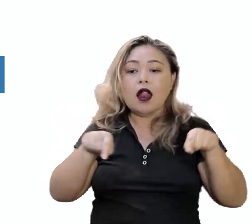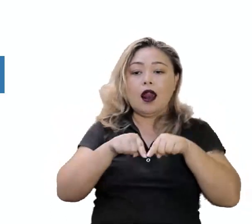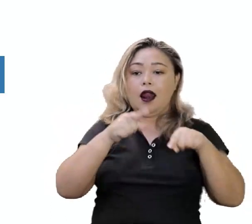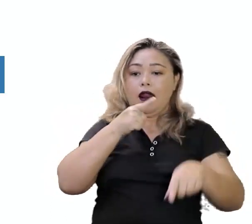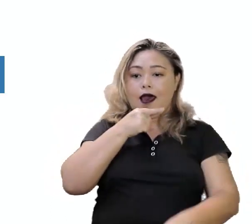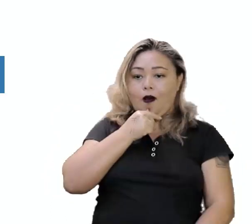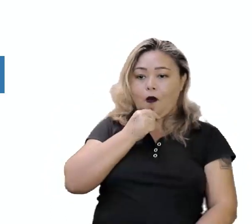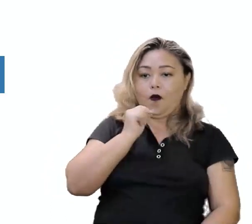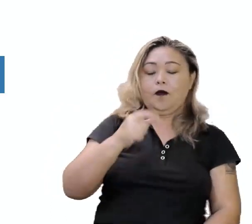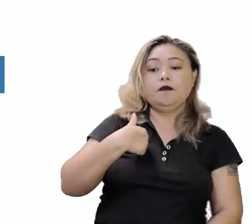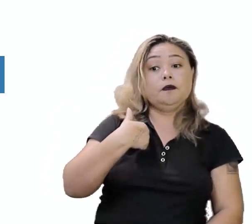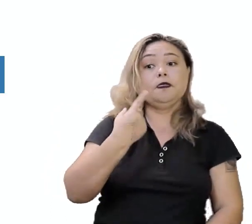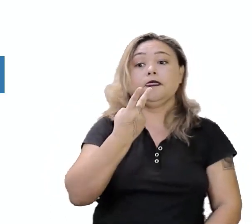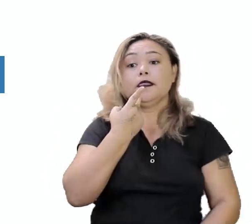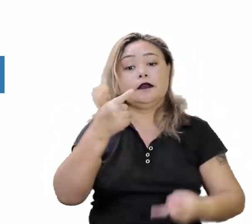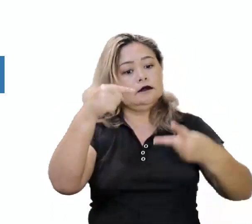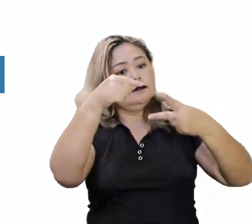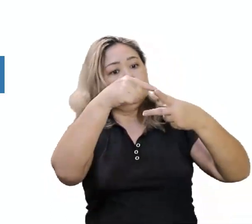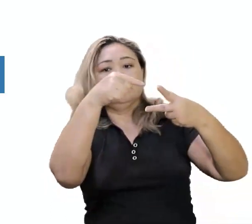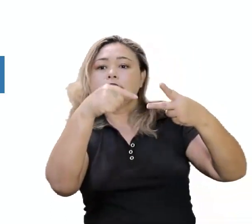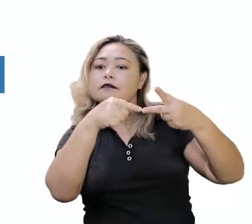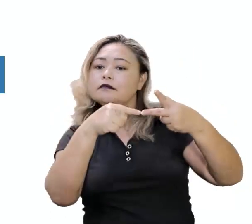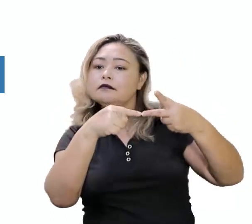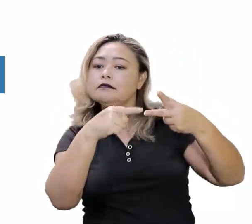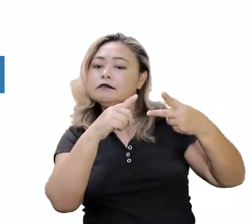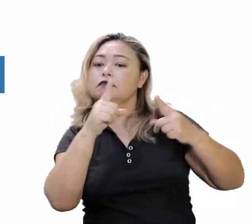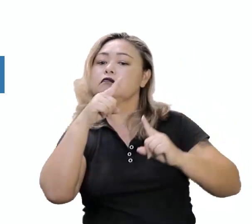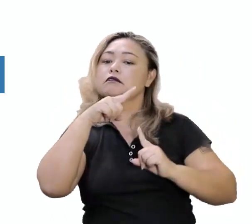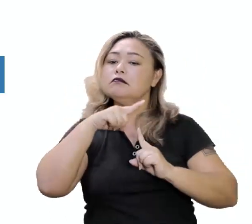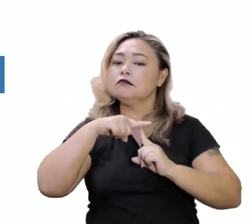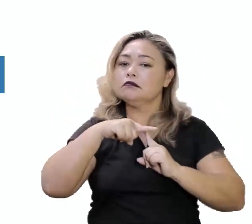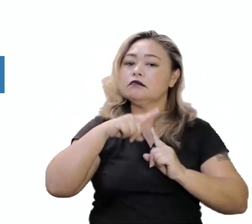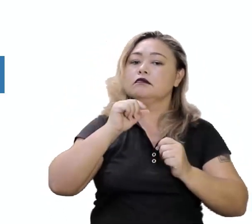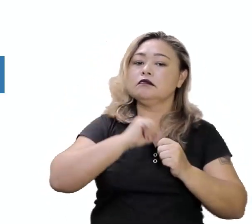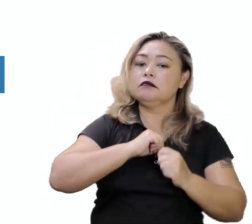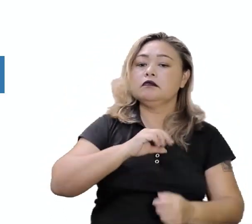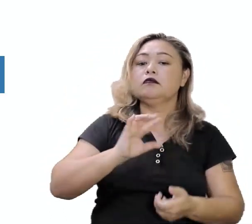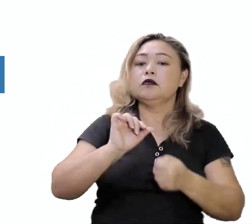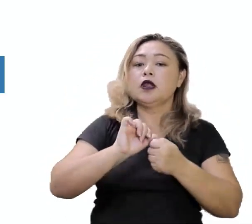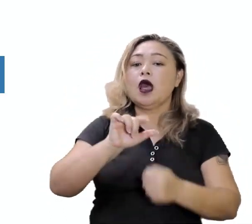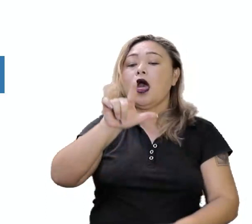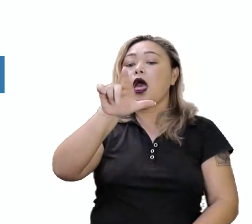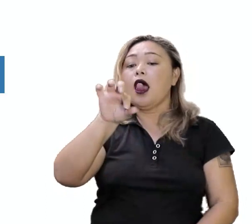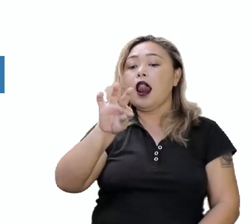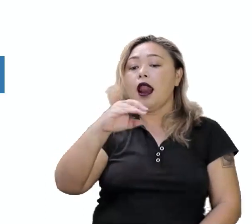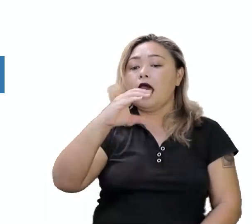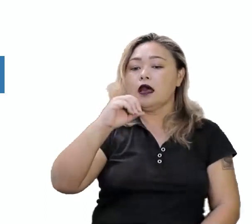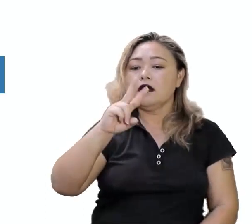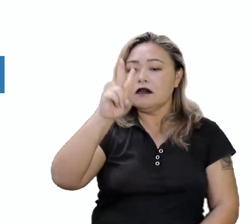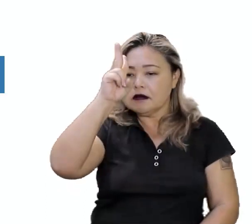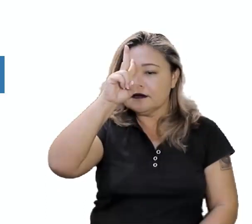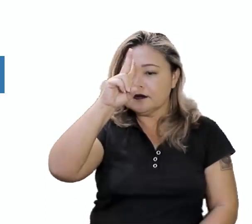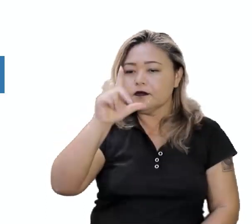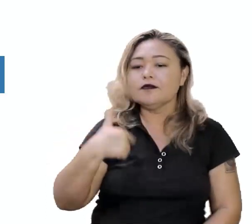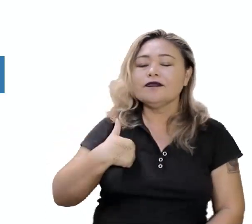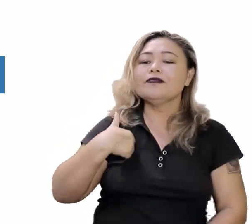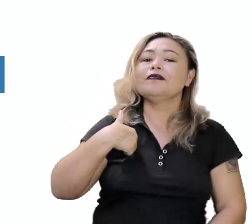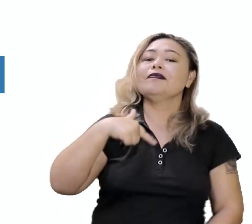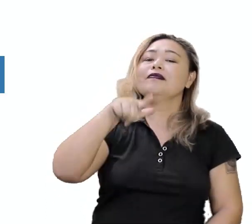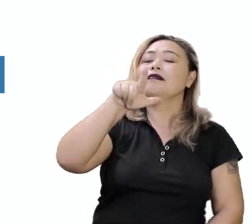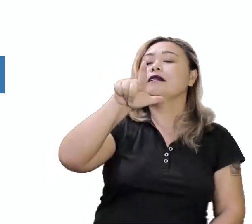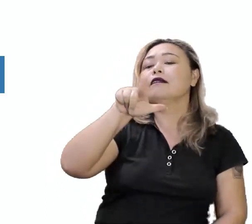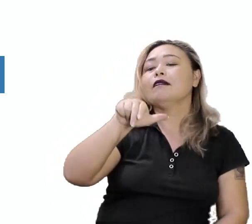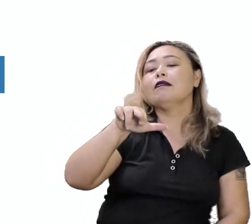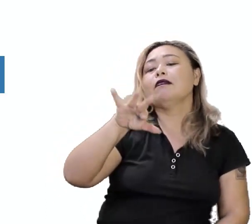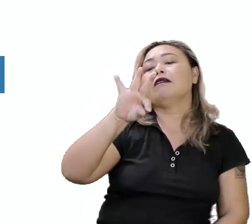também de dois tipos desses ambientes. A gente pode ter o ambiente lêntico, lembra que a gente brincou?